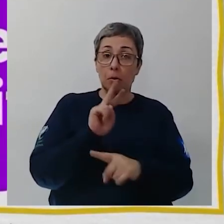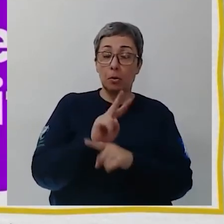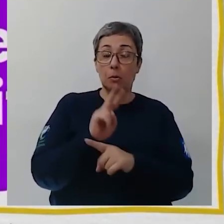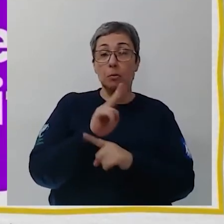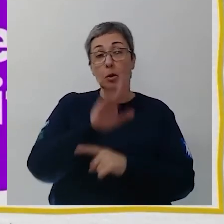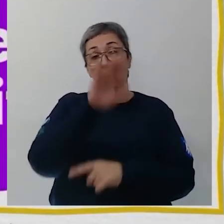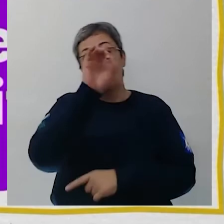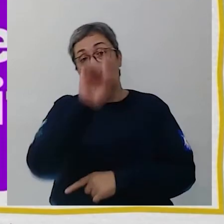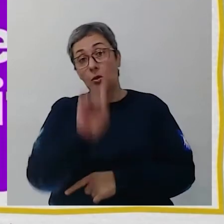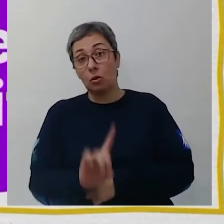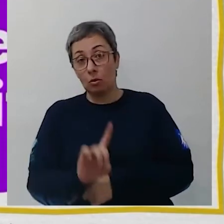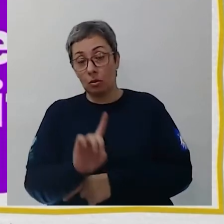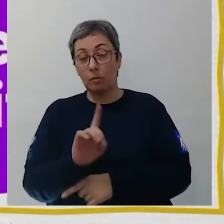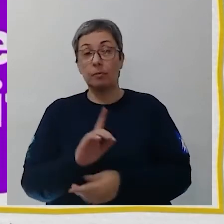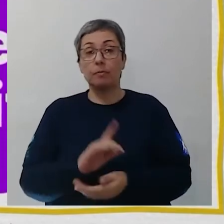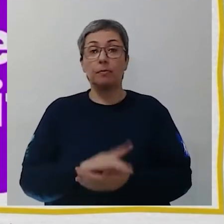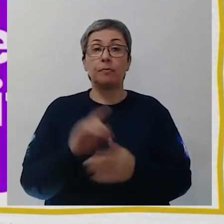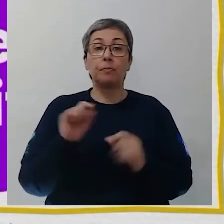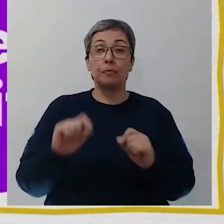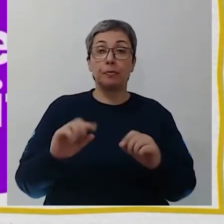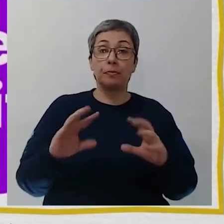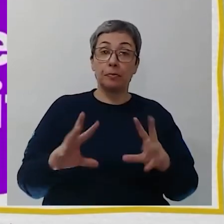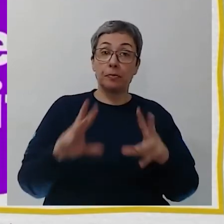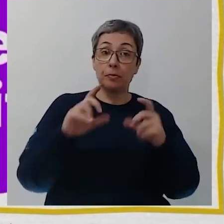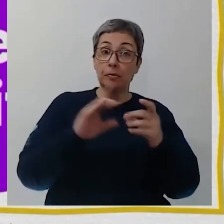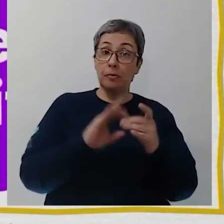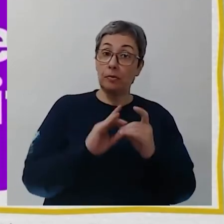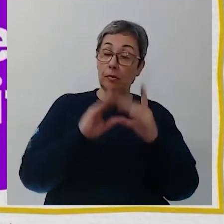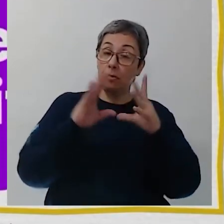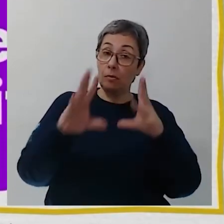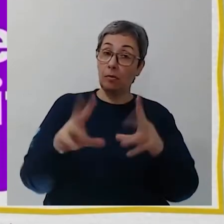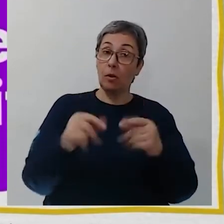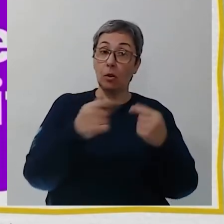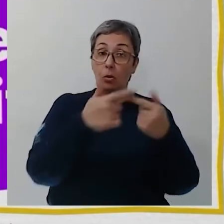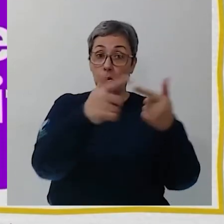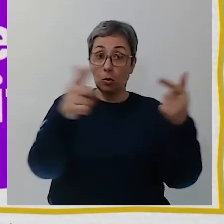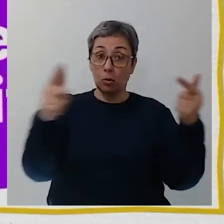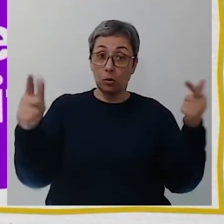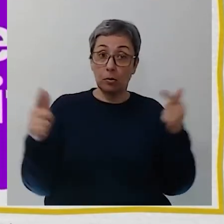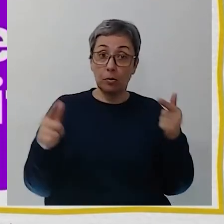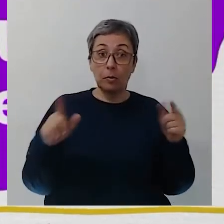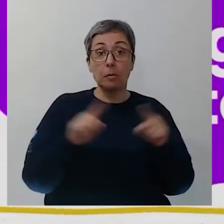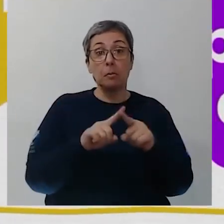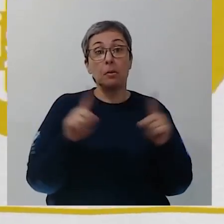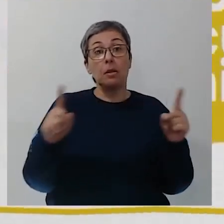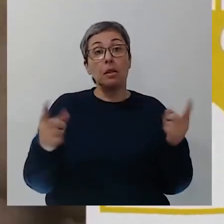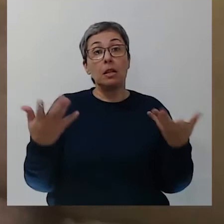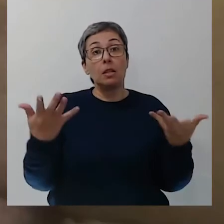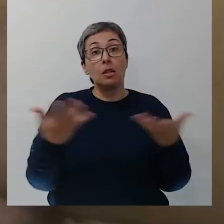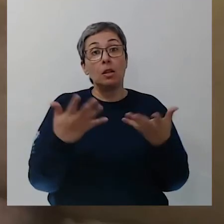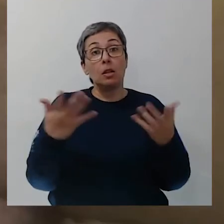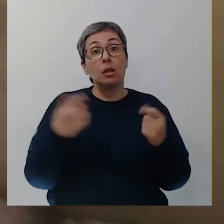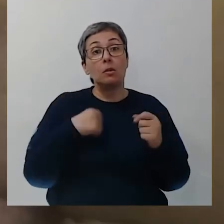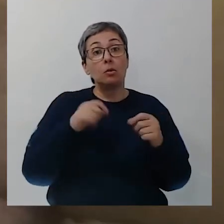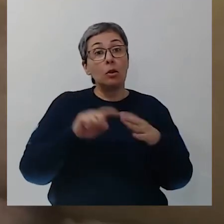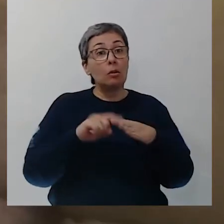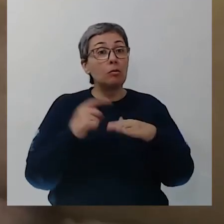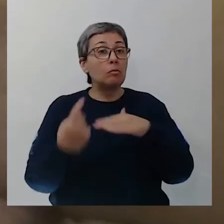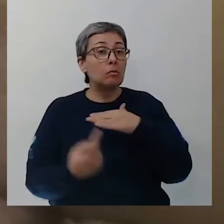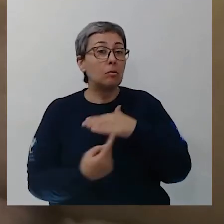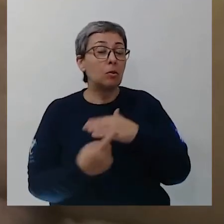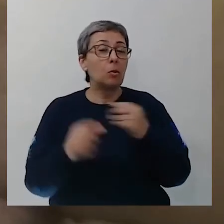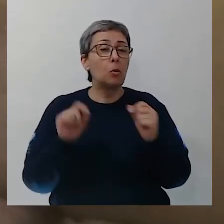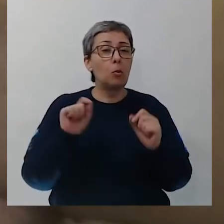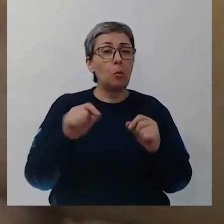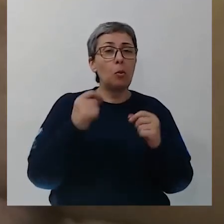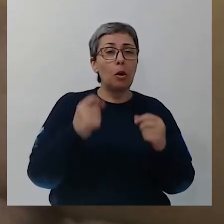expressão, estamos falando em proteger os direitos e a liberdade de outras pessoas. Bom, mas e sobre as redes